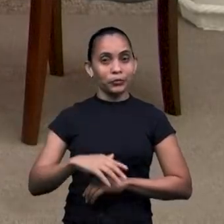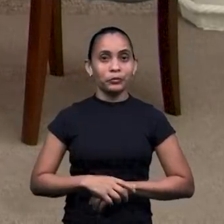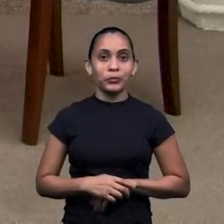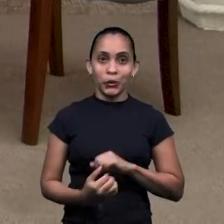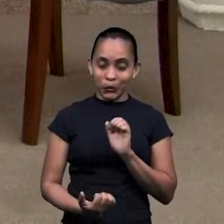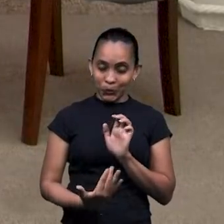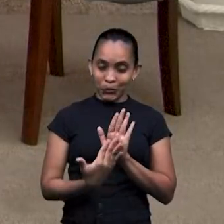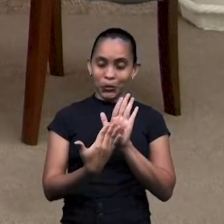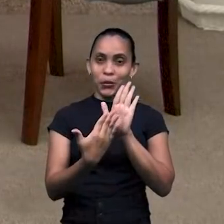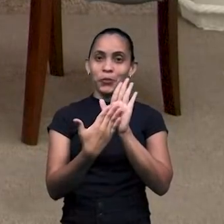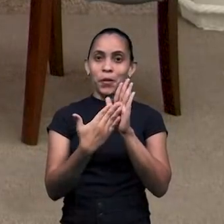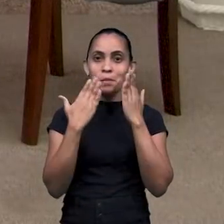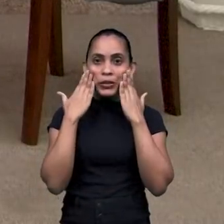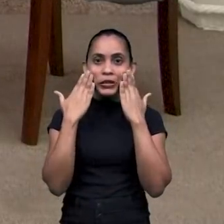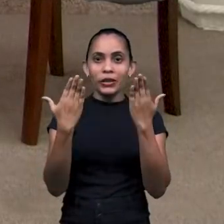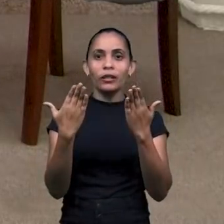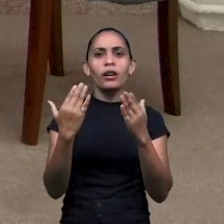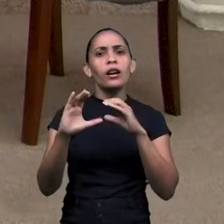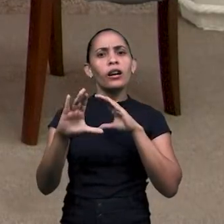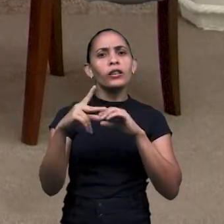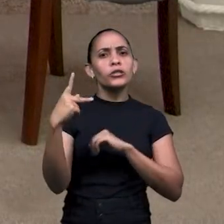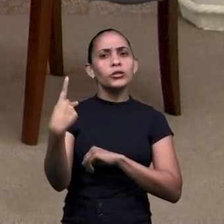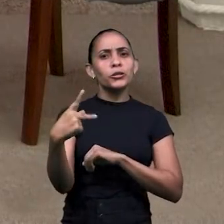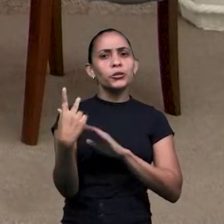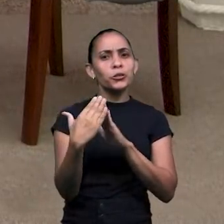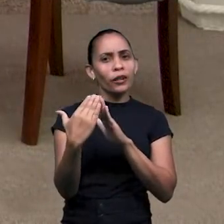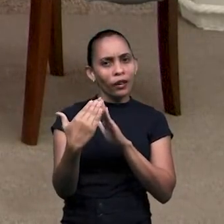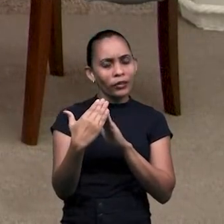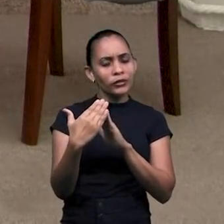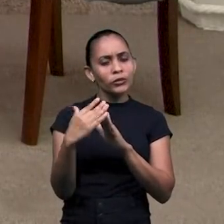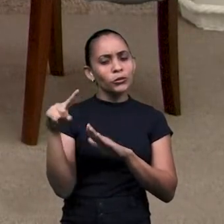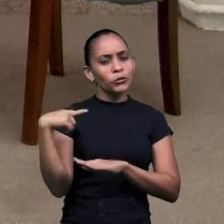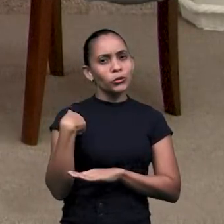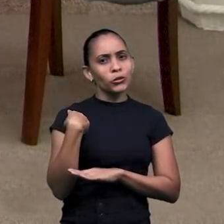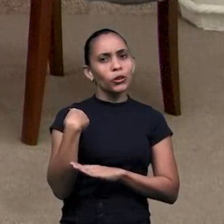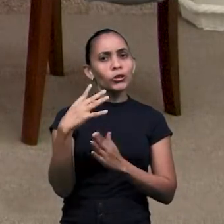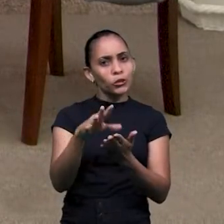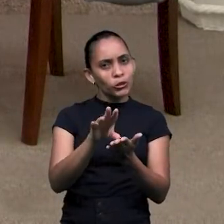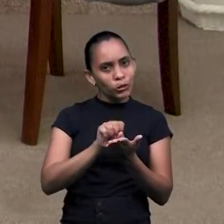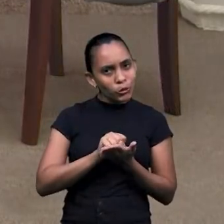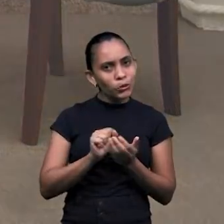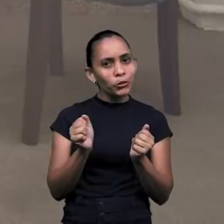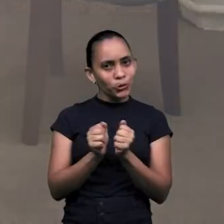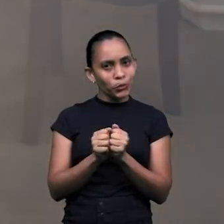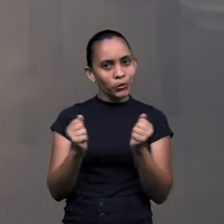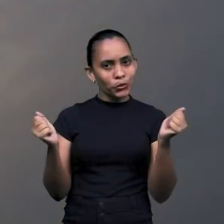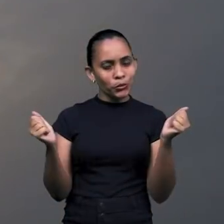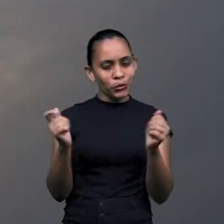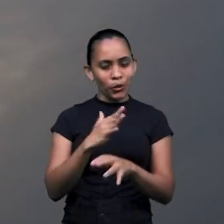ser apresentado agora. Cante em sua casa este louvor. Vamos juntos adorar ao nosso Deus.